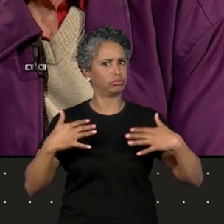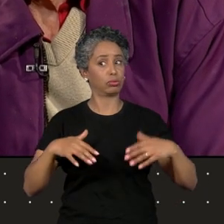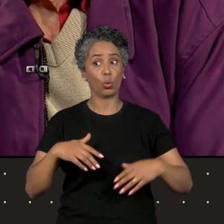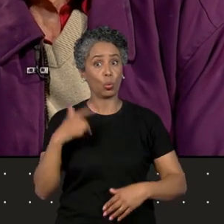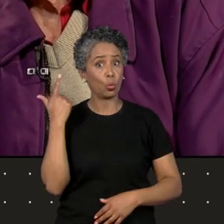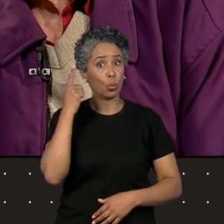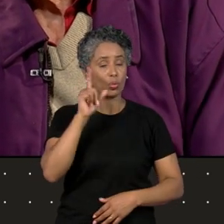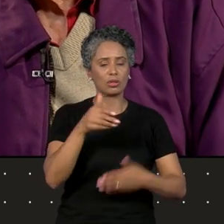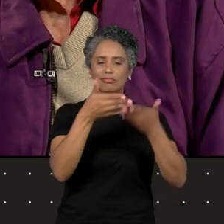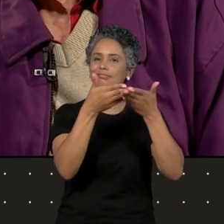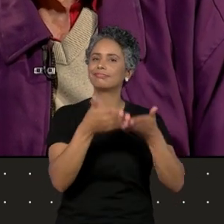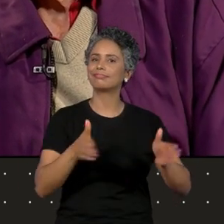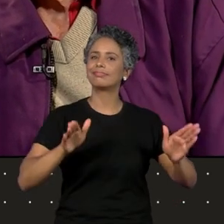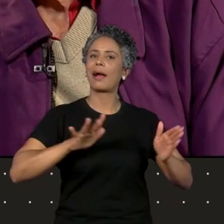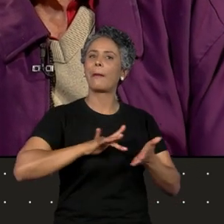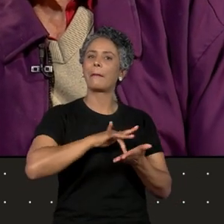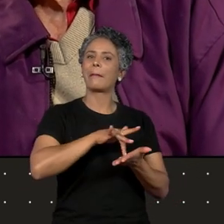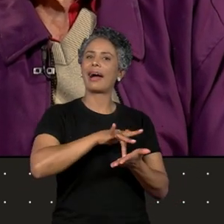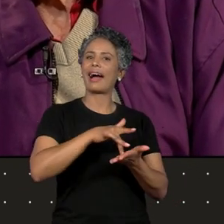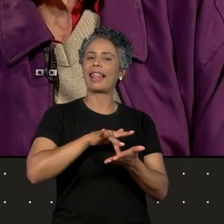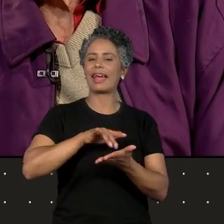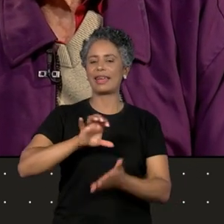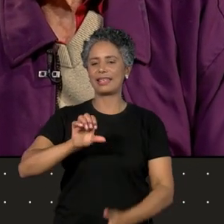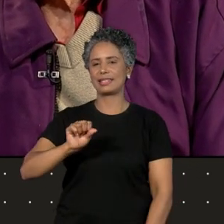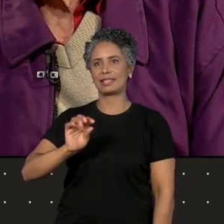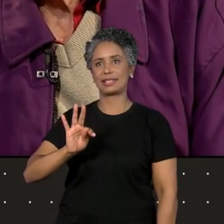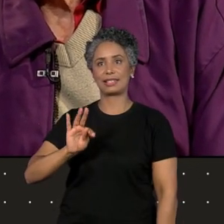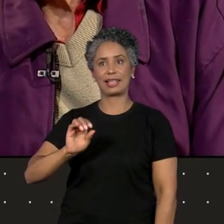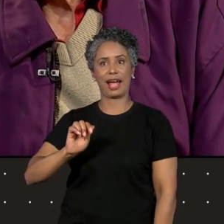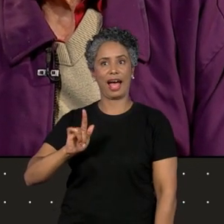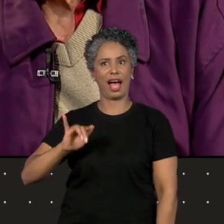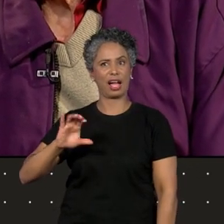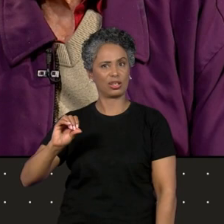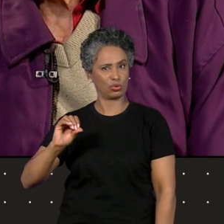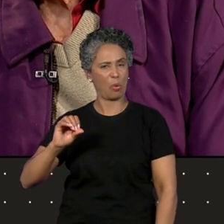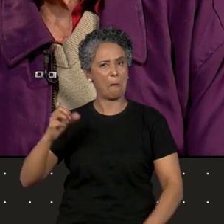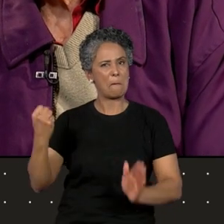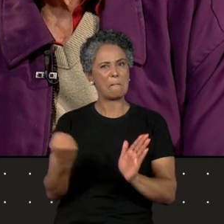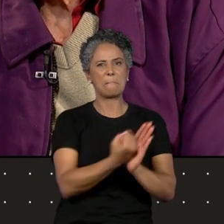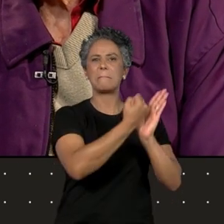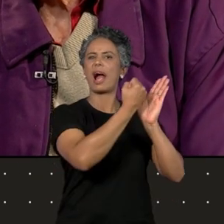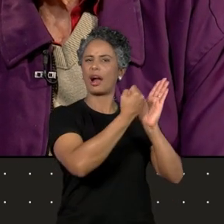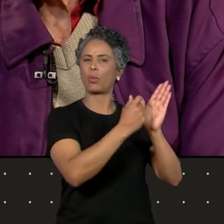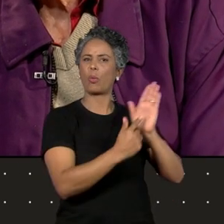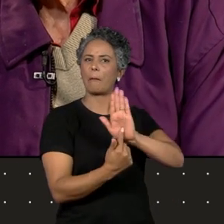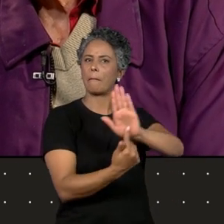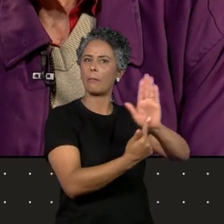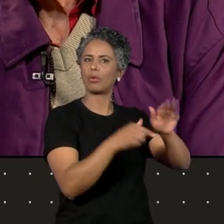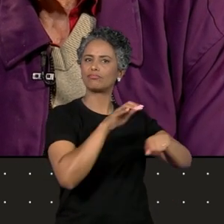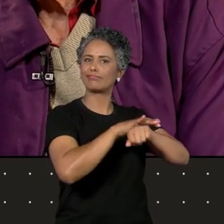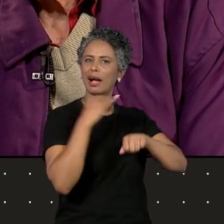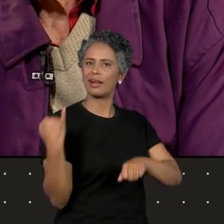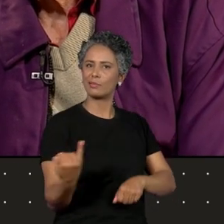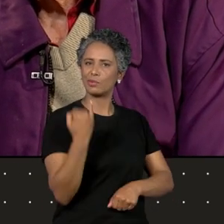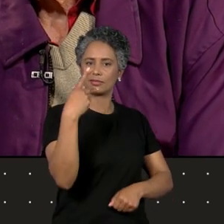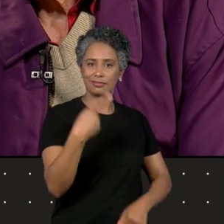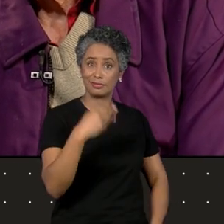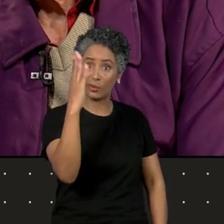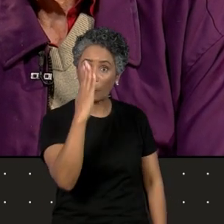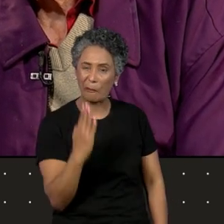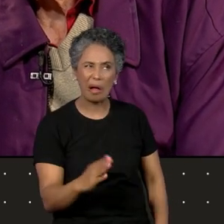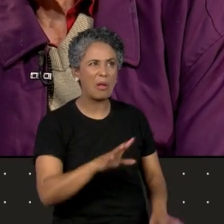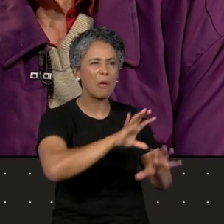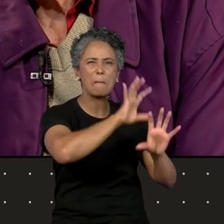e fundaram o Balé Estágio, que marcou uma época muito importante. Desbravaram o Brasil inteiro com sua companhia.